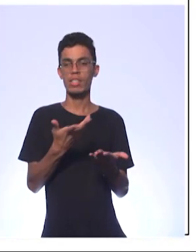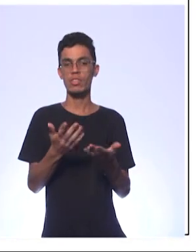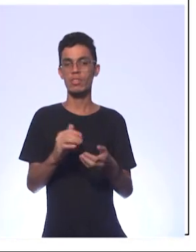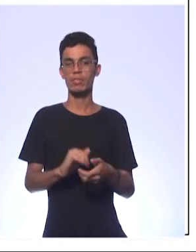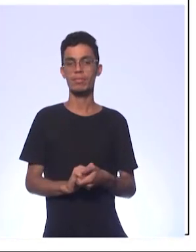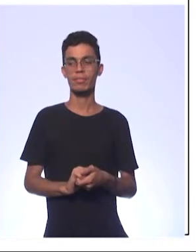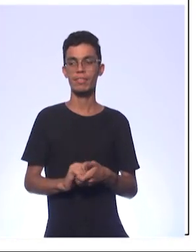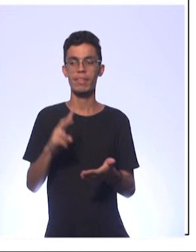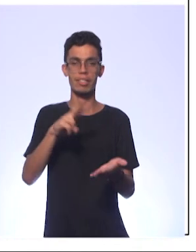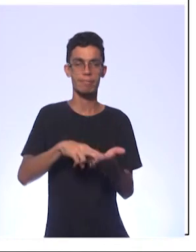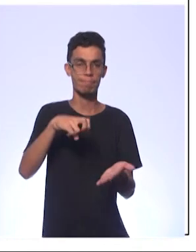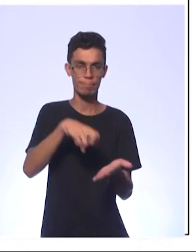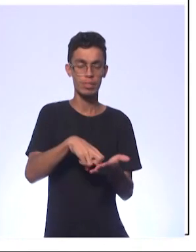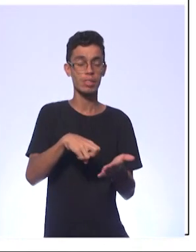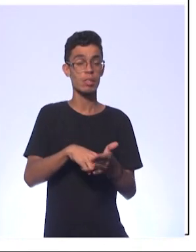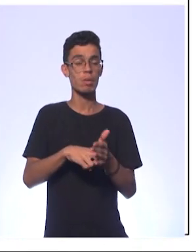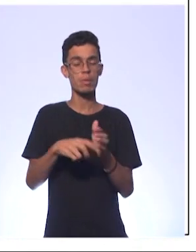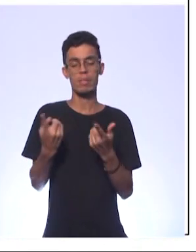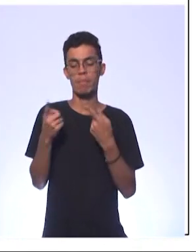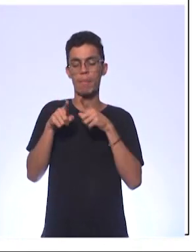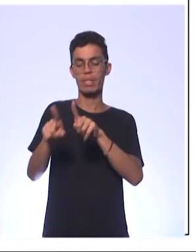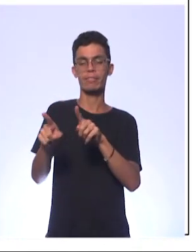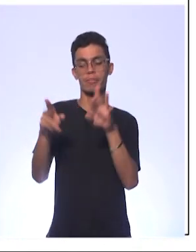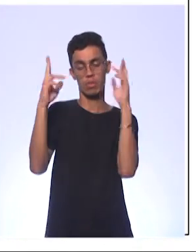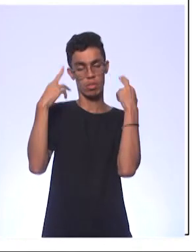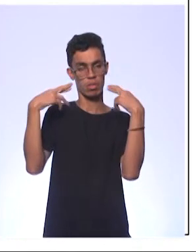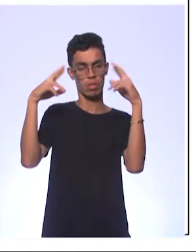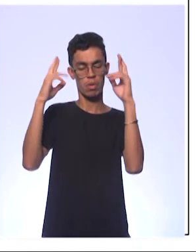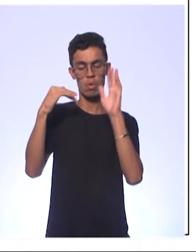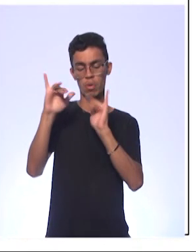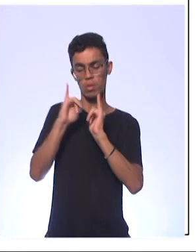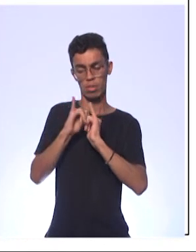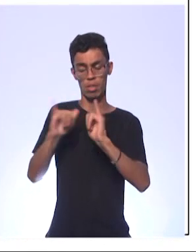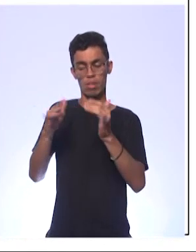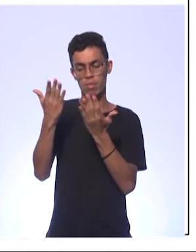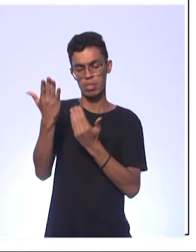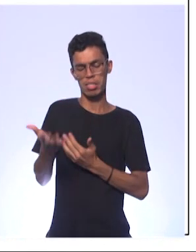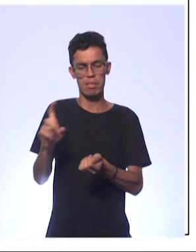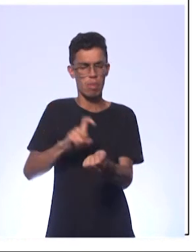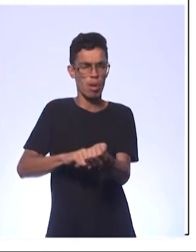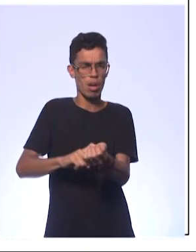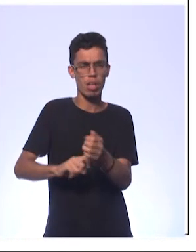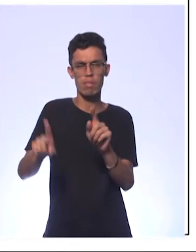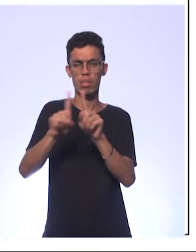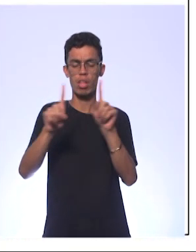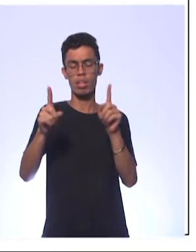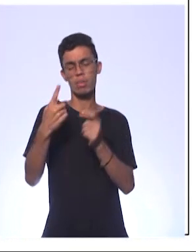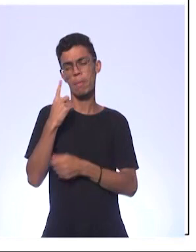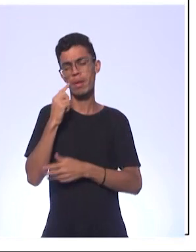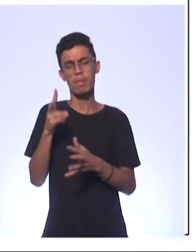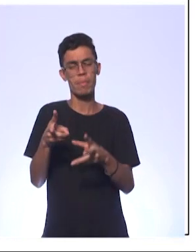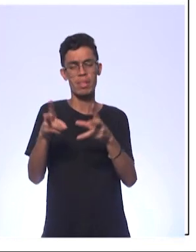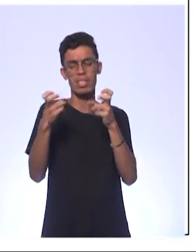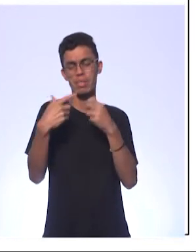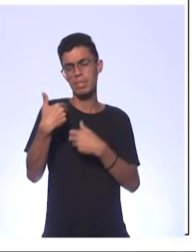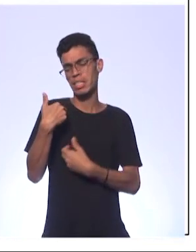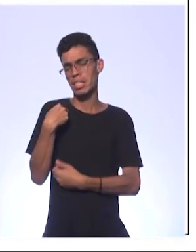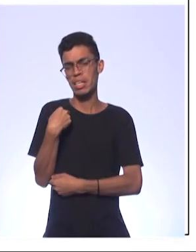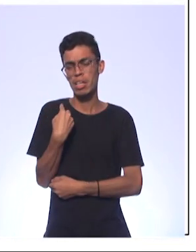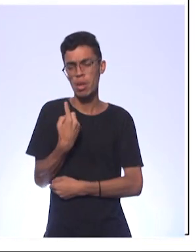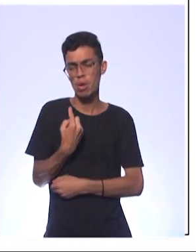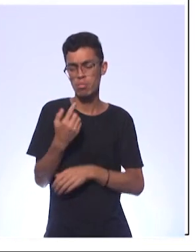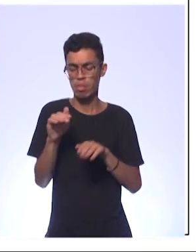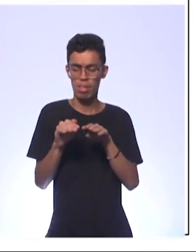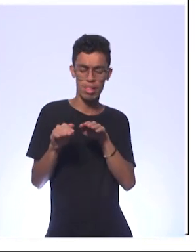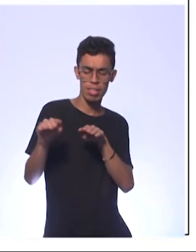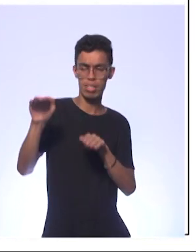desafiar o perigo. Senhor, o cordeiro responde, não te zangues, não vês que me encontro 20 passos